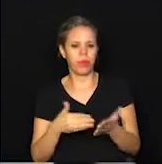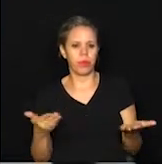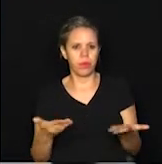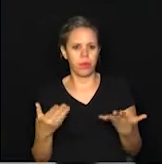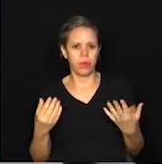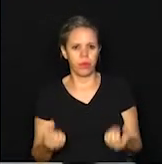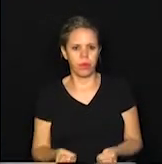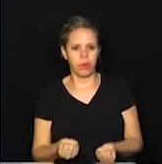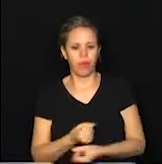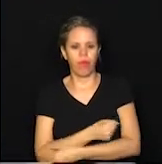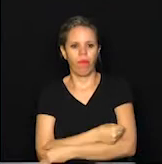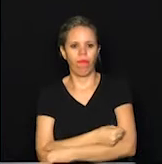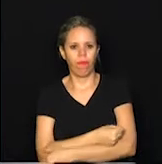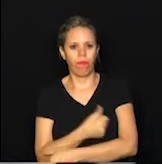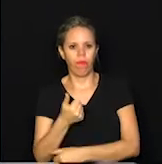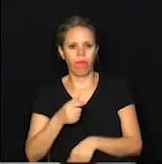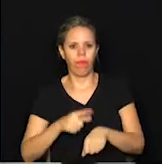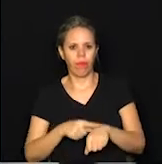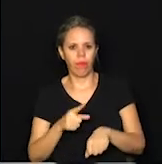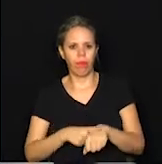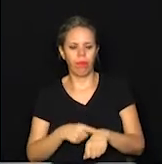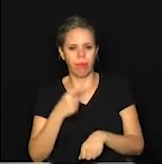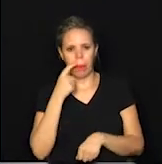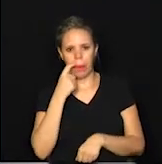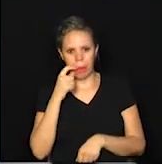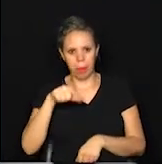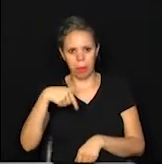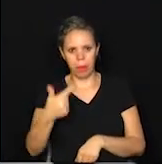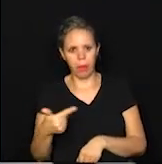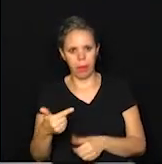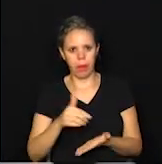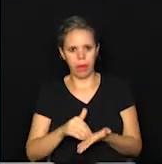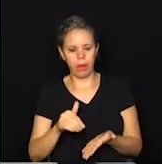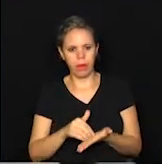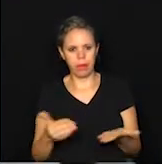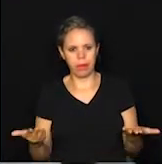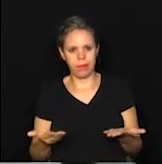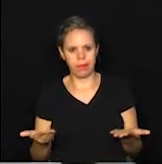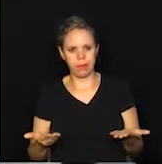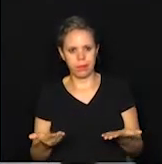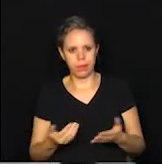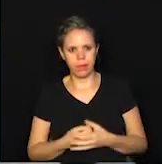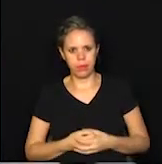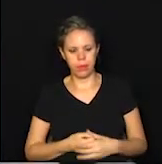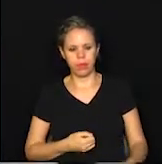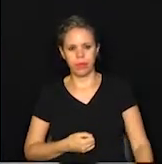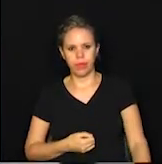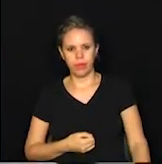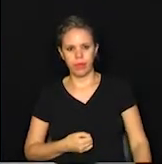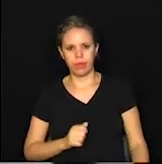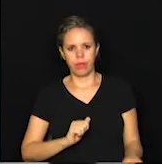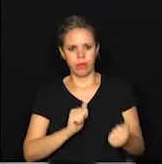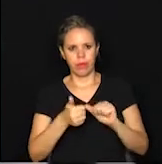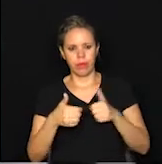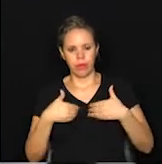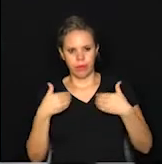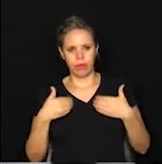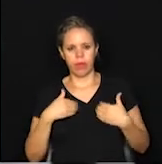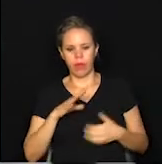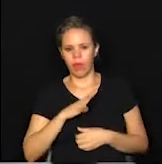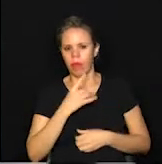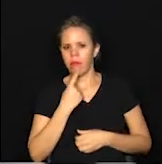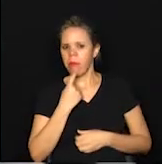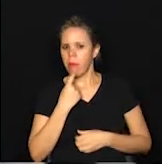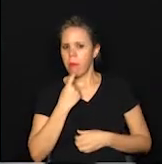assumiu num primeiro momento como interino, depois assumiu como secretário e agora é o secretário de Esporte e Lazer da cidade de